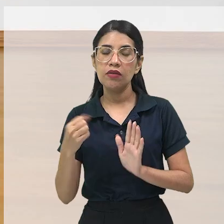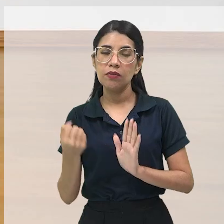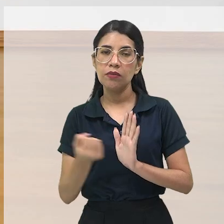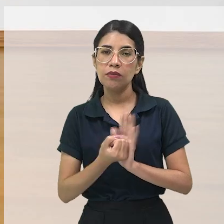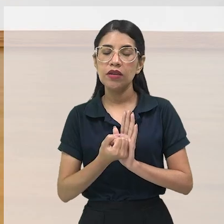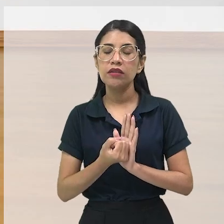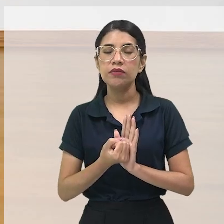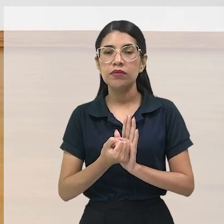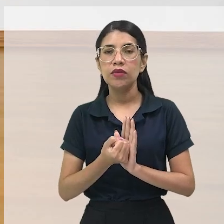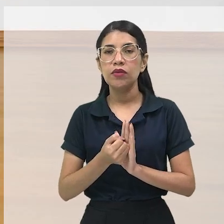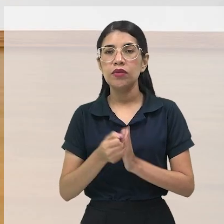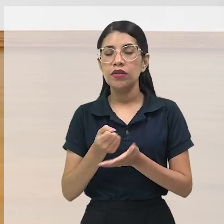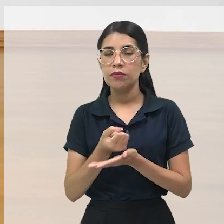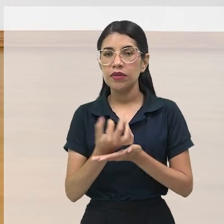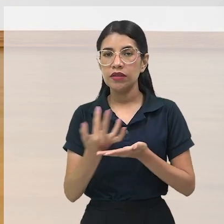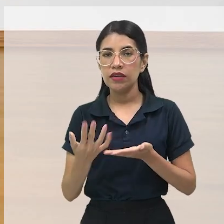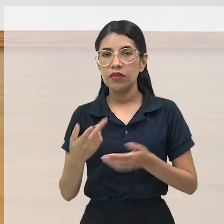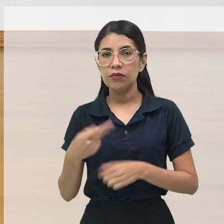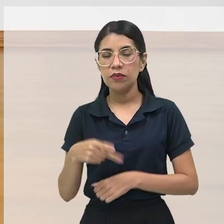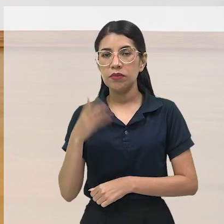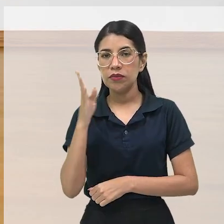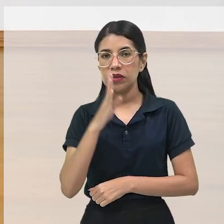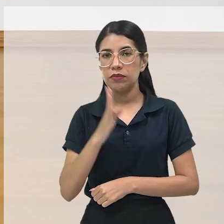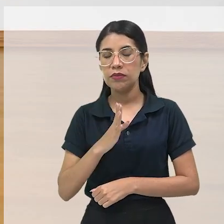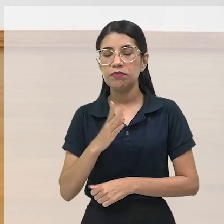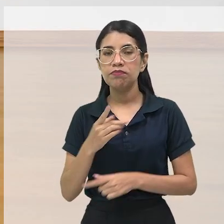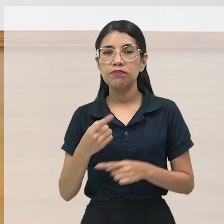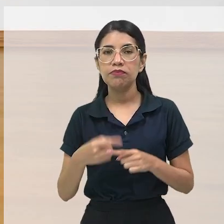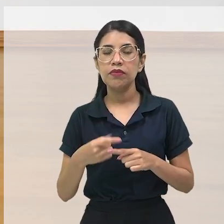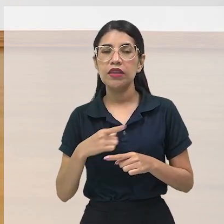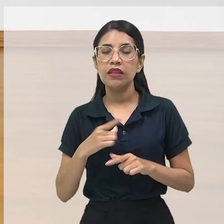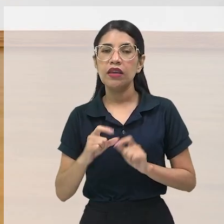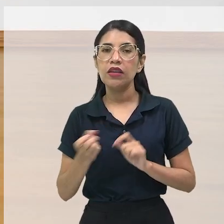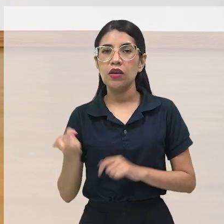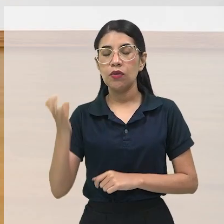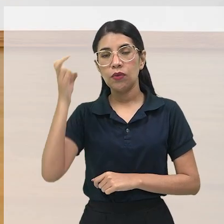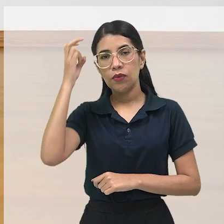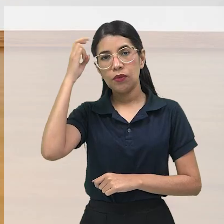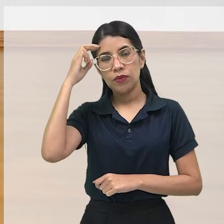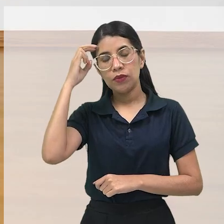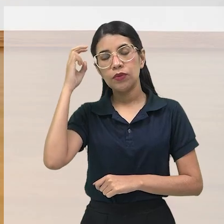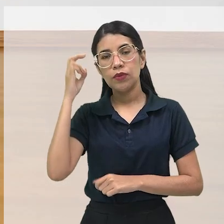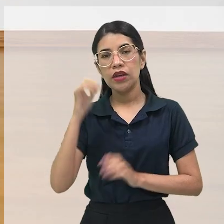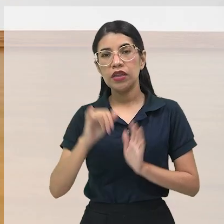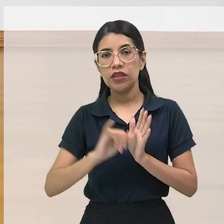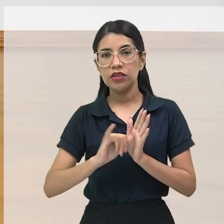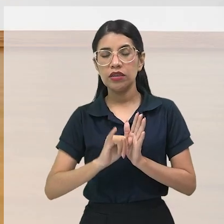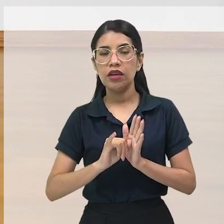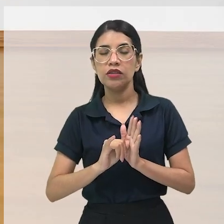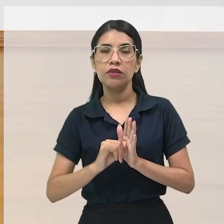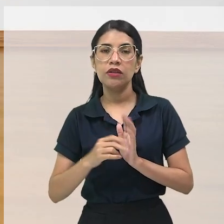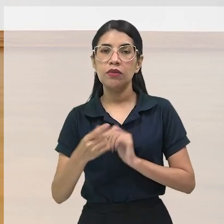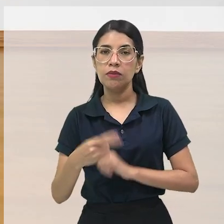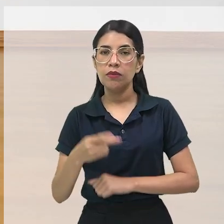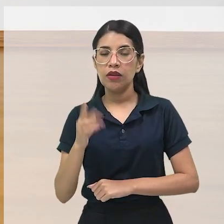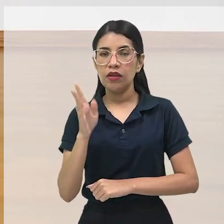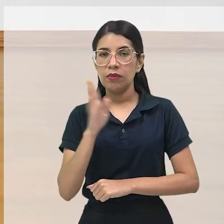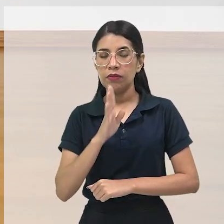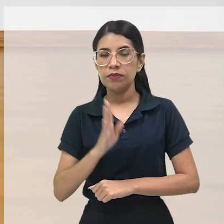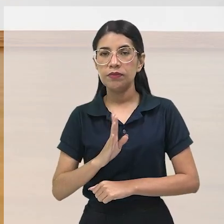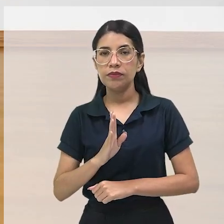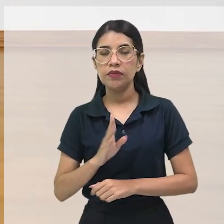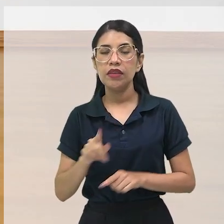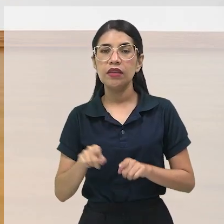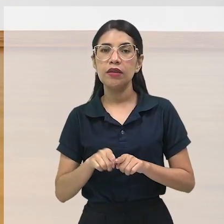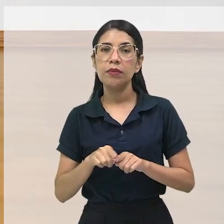patrimônio imaterial brasileiro, devido aí toda a sua carga cultural da identidade do povo brasileiro. É